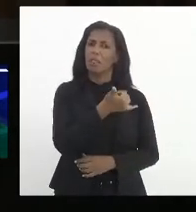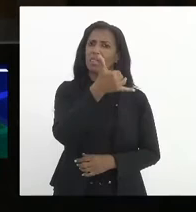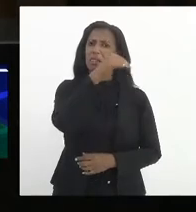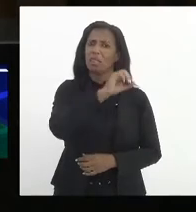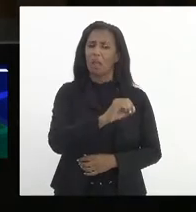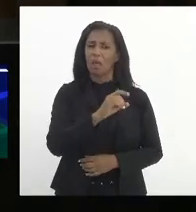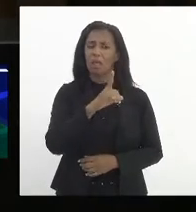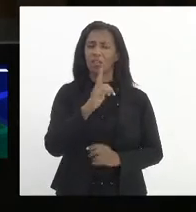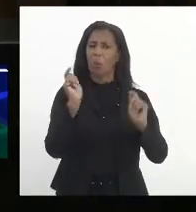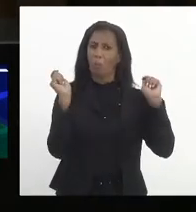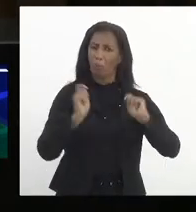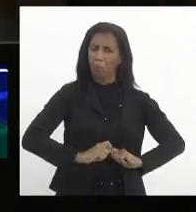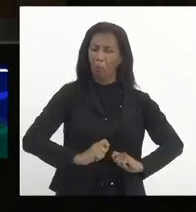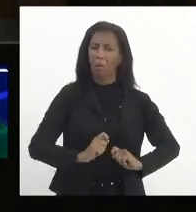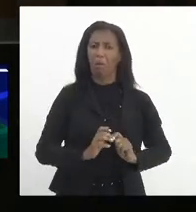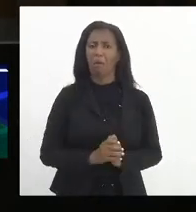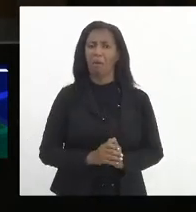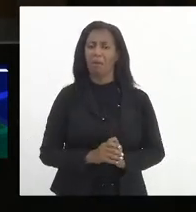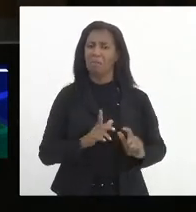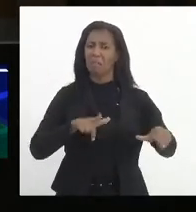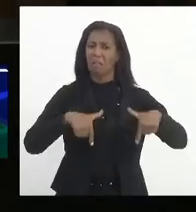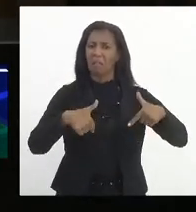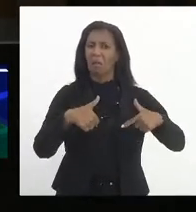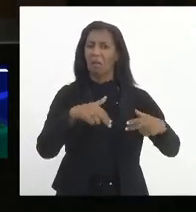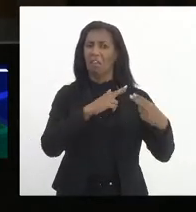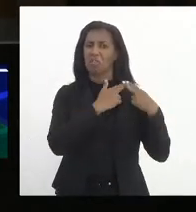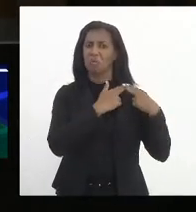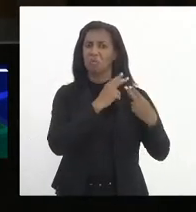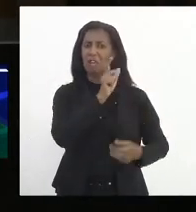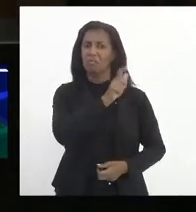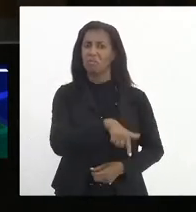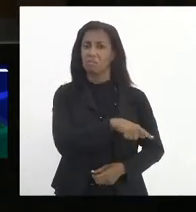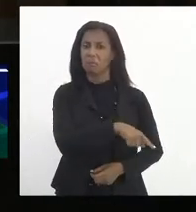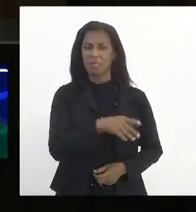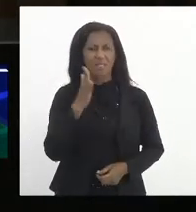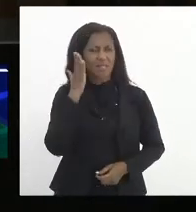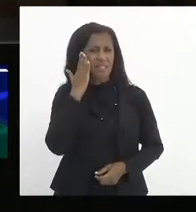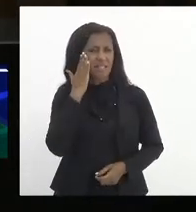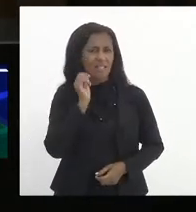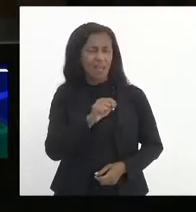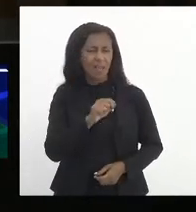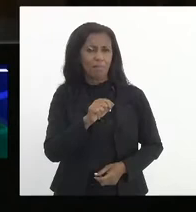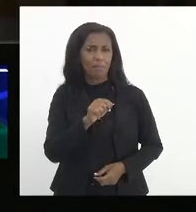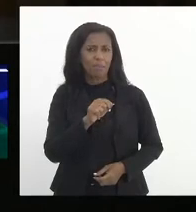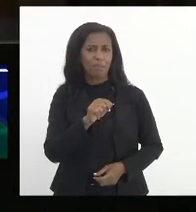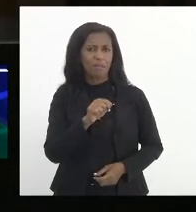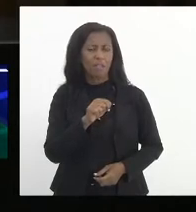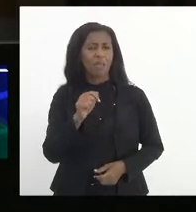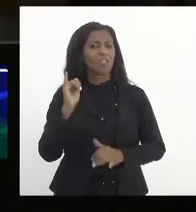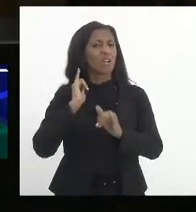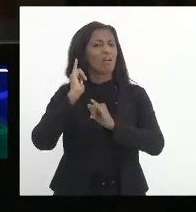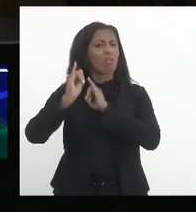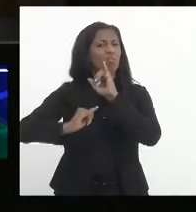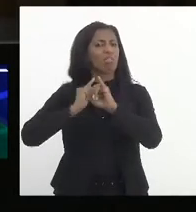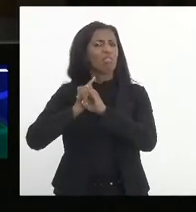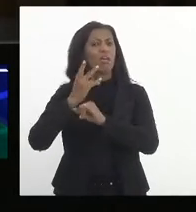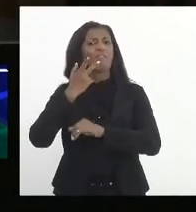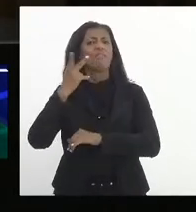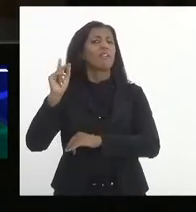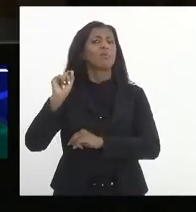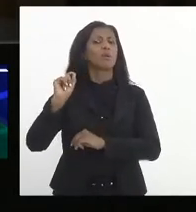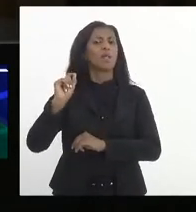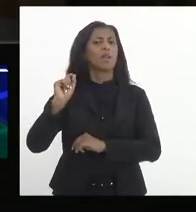tem condições de ter atitudes responsáveis e a Ju sabe que já estão já estão questionando nas redes então